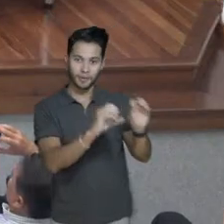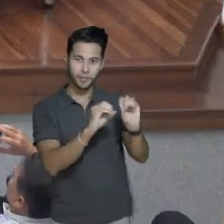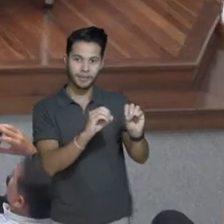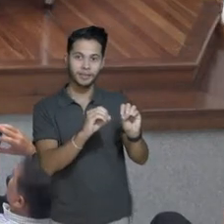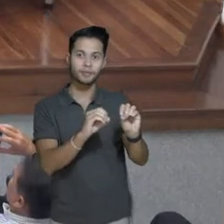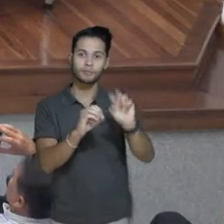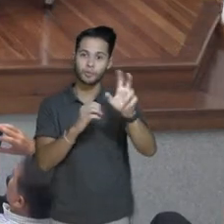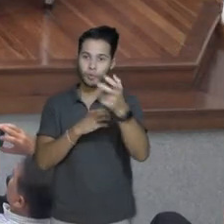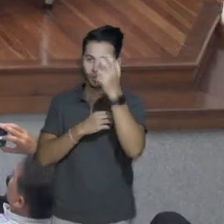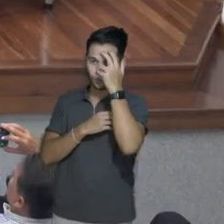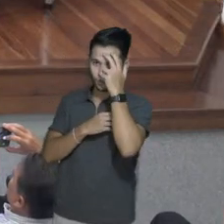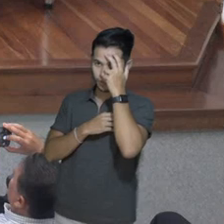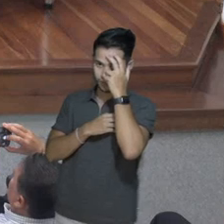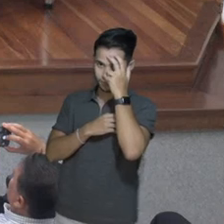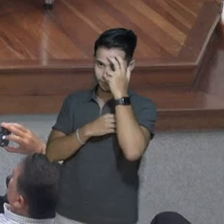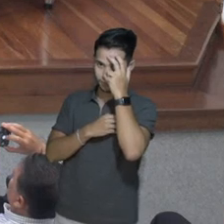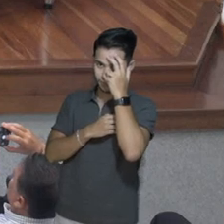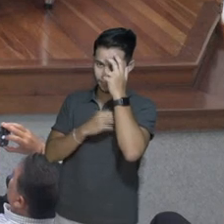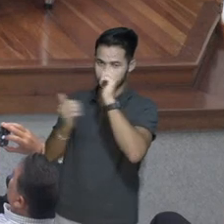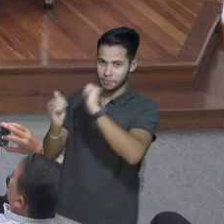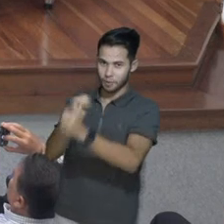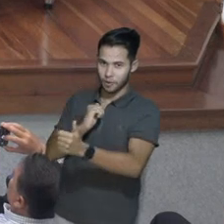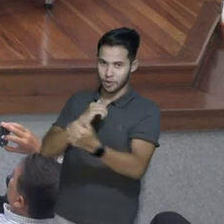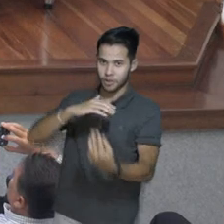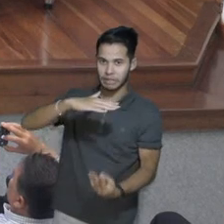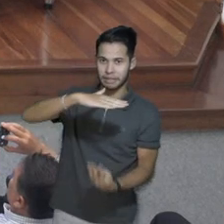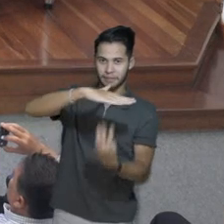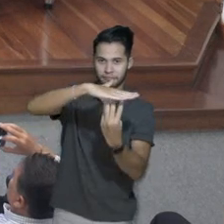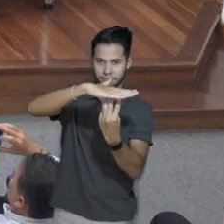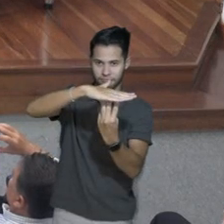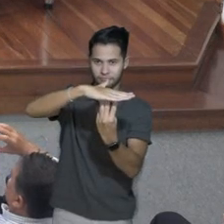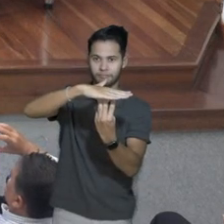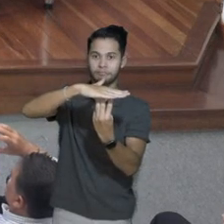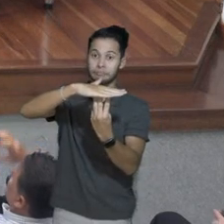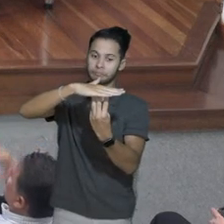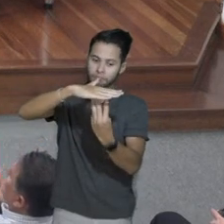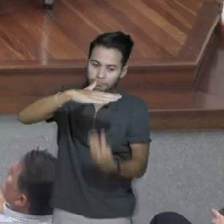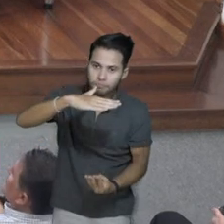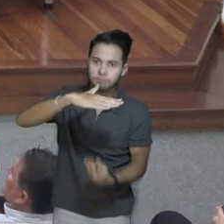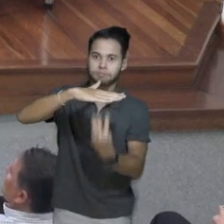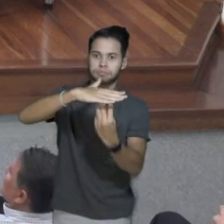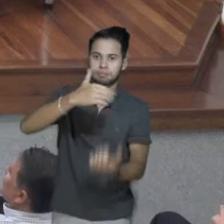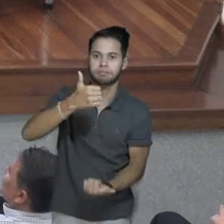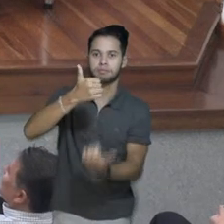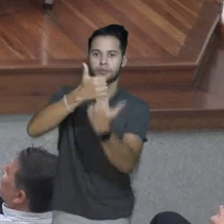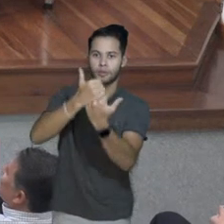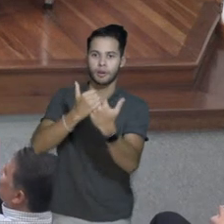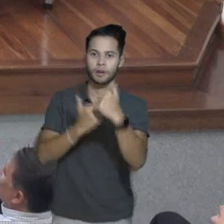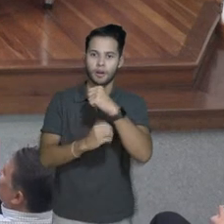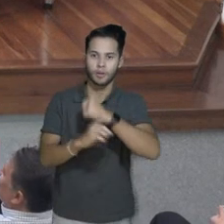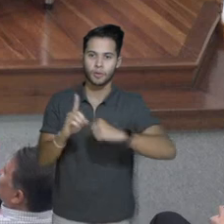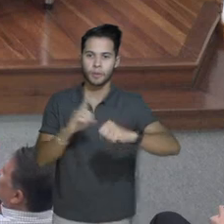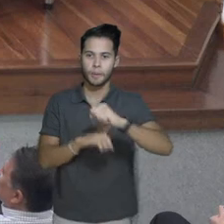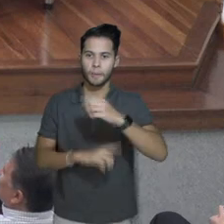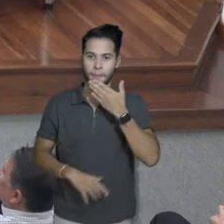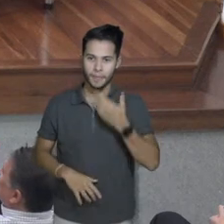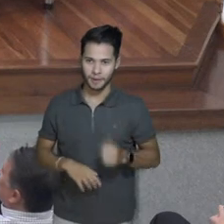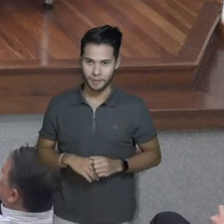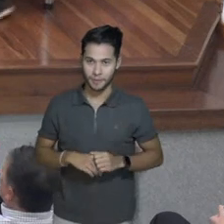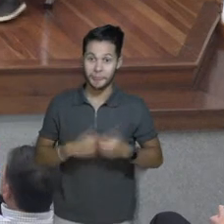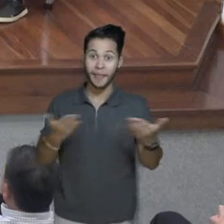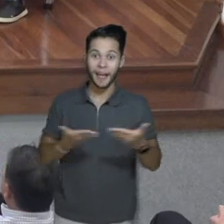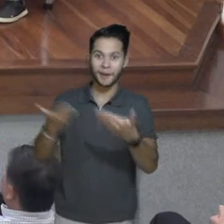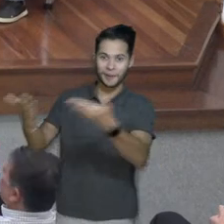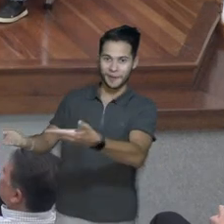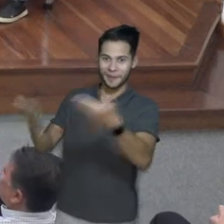gente conseguir aprofundar e trabalhar isso a gente vai ter uma sociedade melhor E aí agora vou passar a palavra para ele porque quem vai dar palestra mesmo é é o Teco